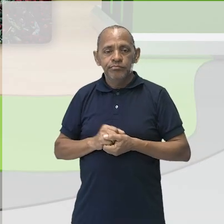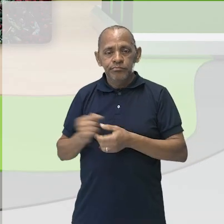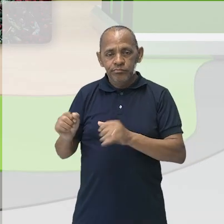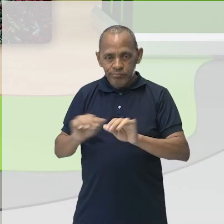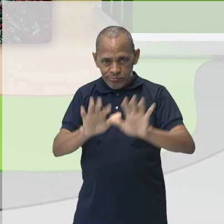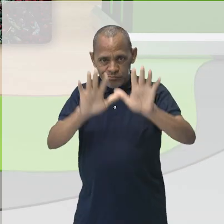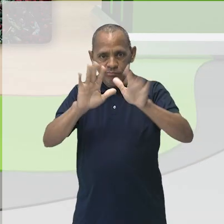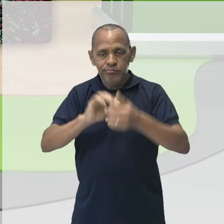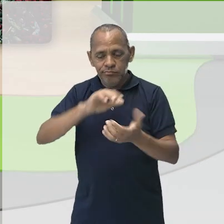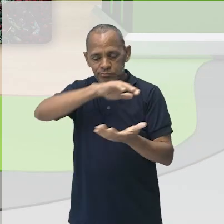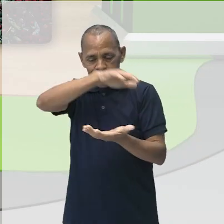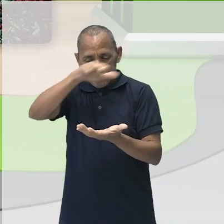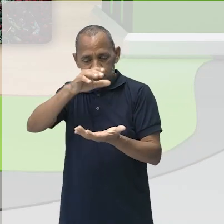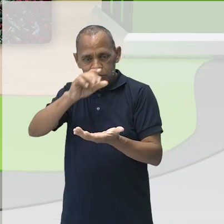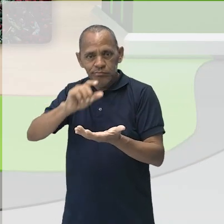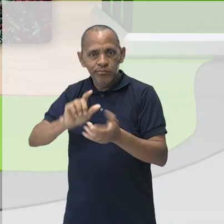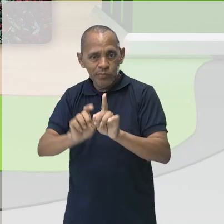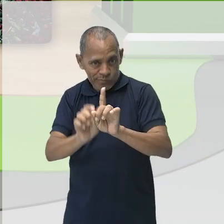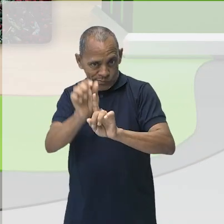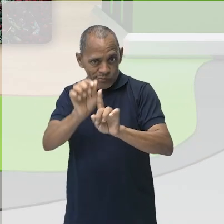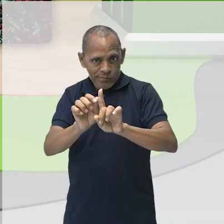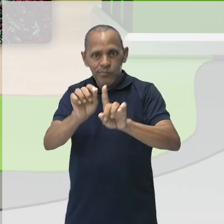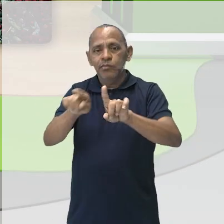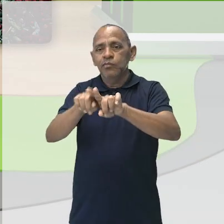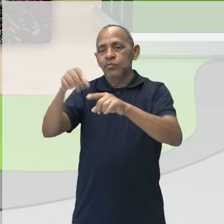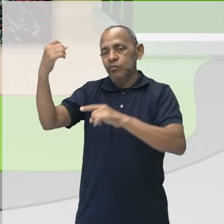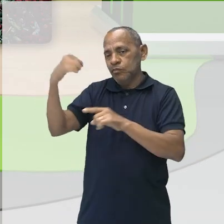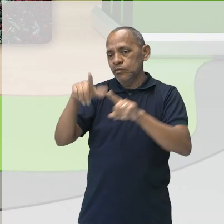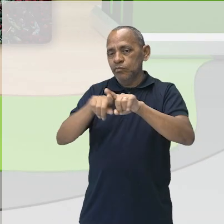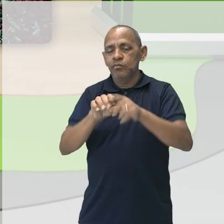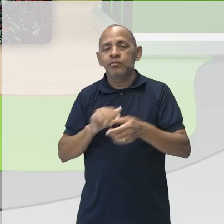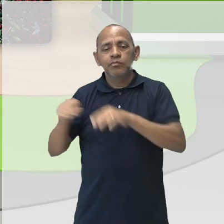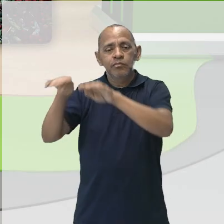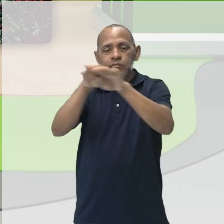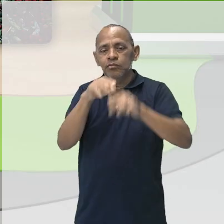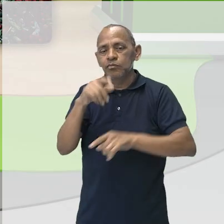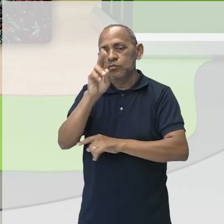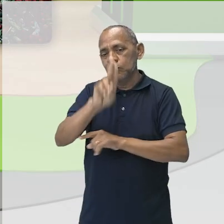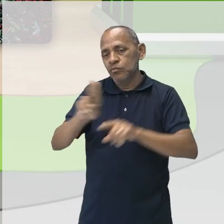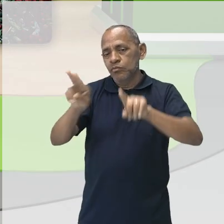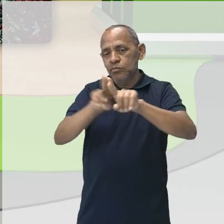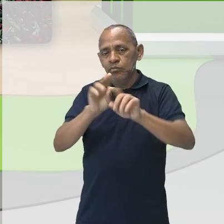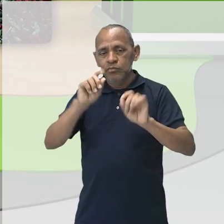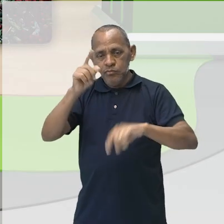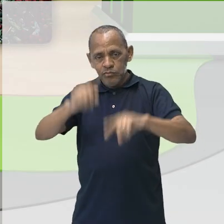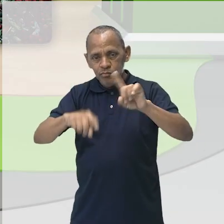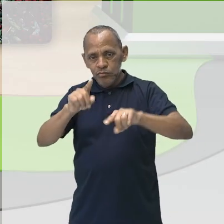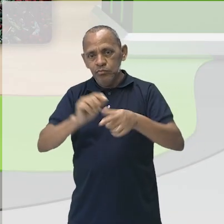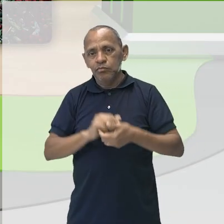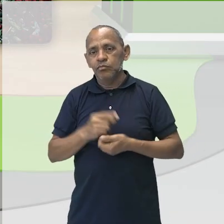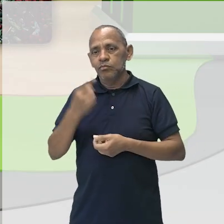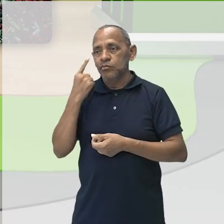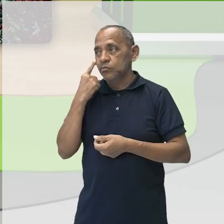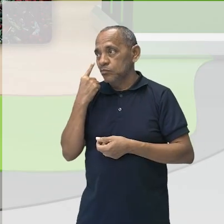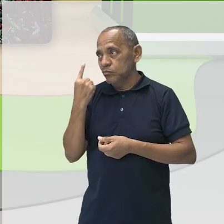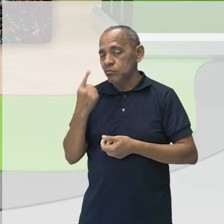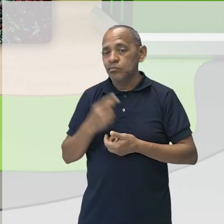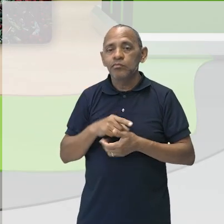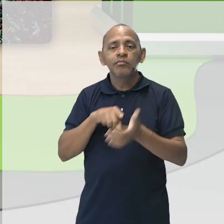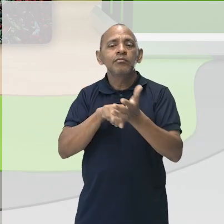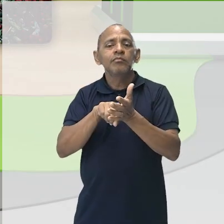de efeito estufa. Então, é necessário repensar os nossos padrões de consumo e uso dos